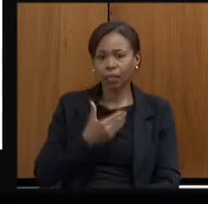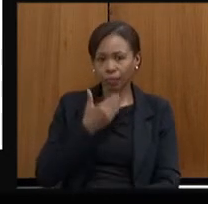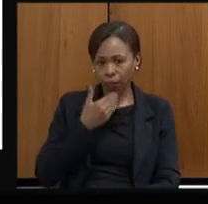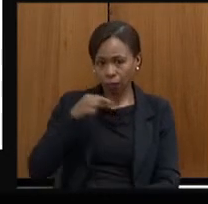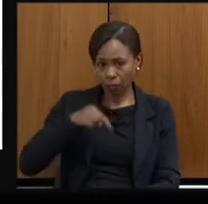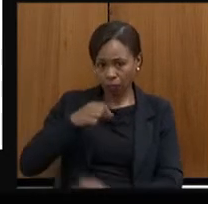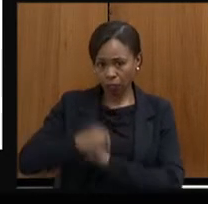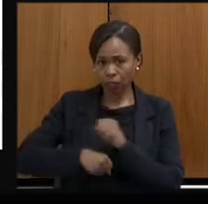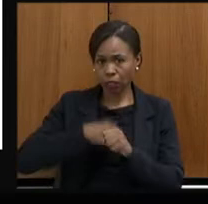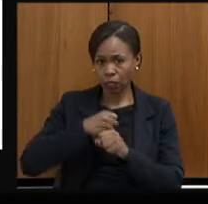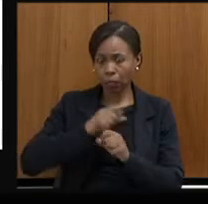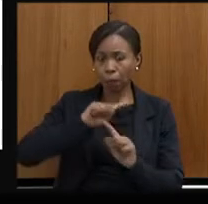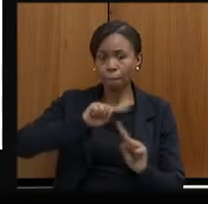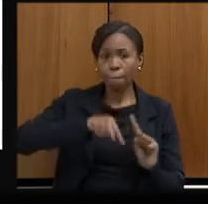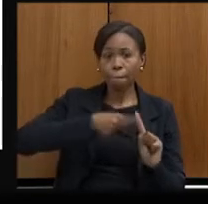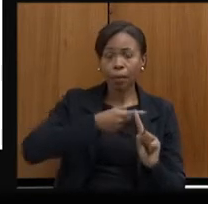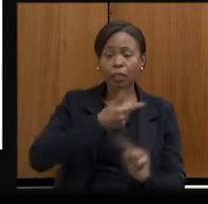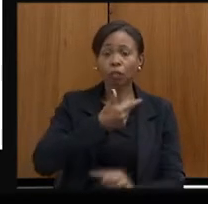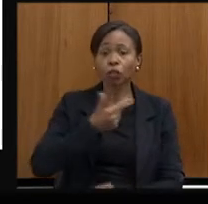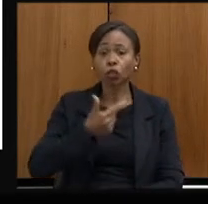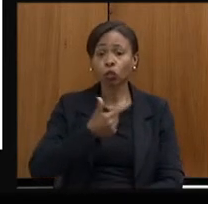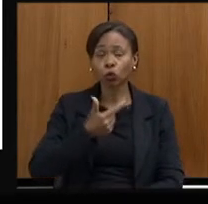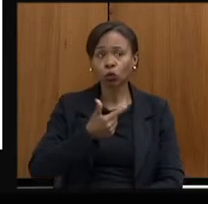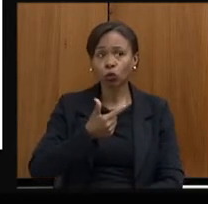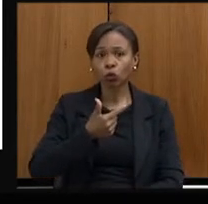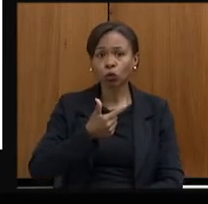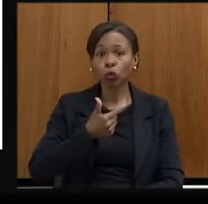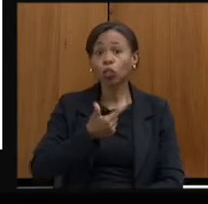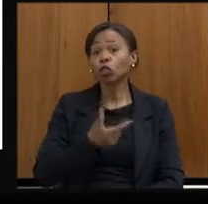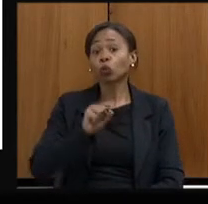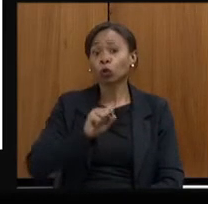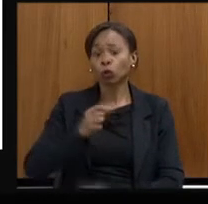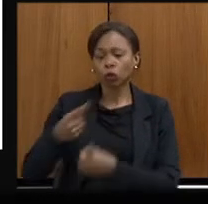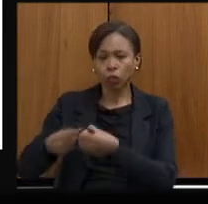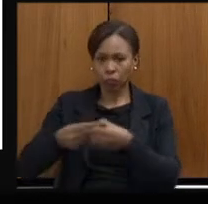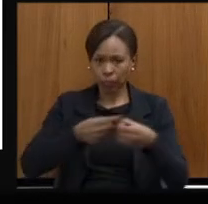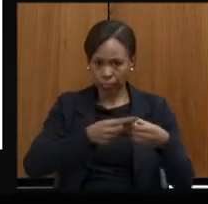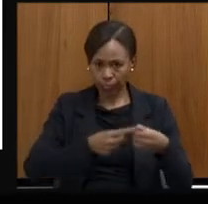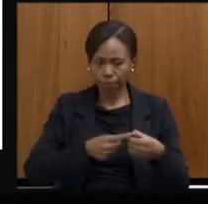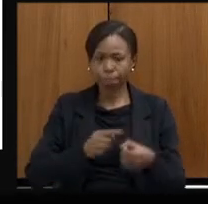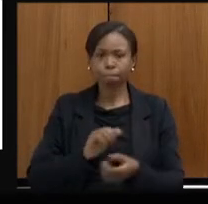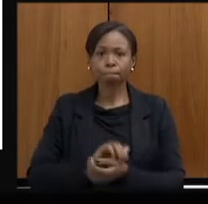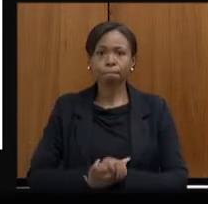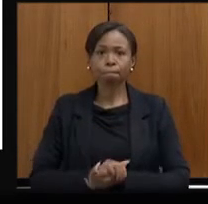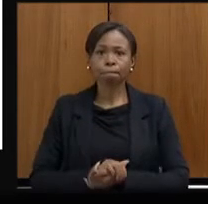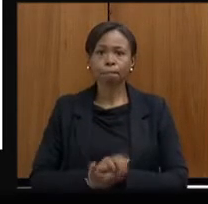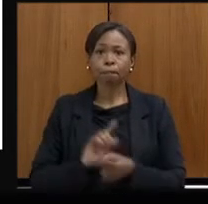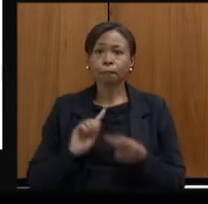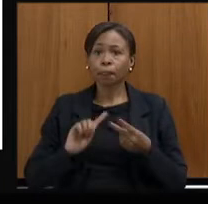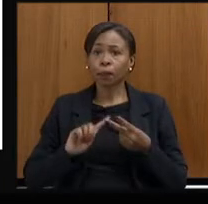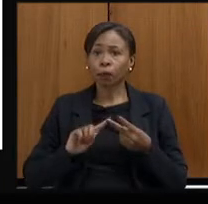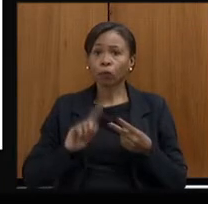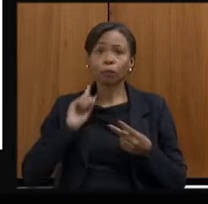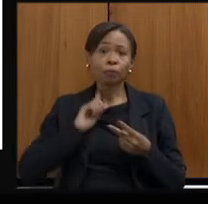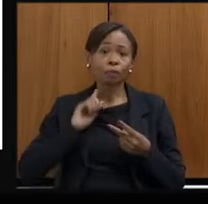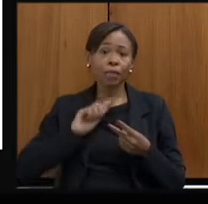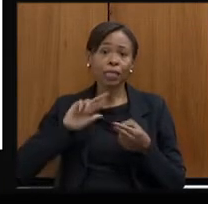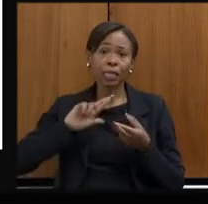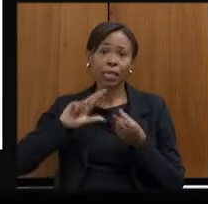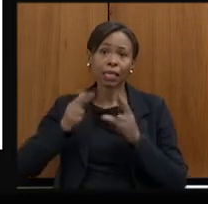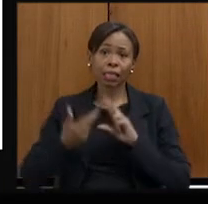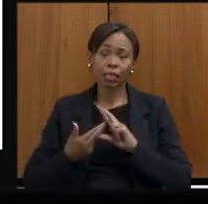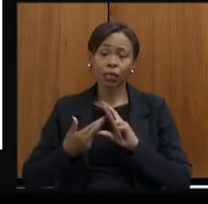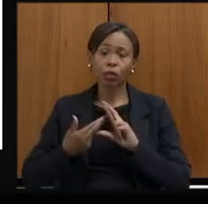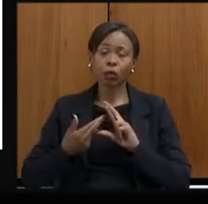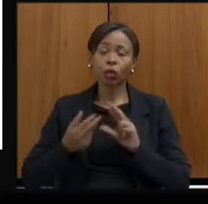em 28 municípios contemplados. Temos também o Minas Reciclando, que é uma